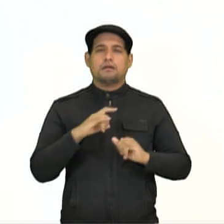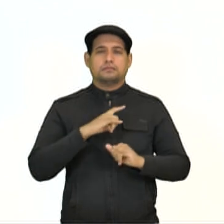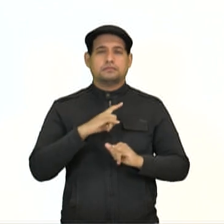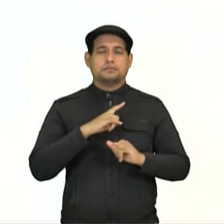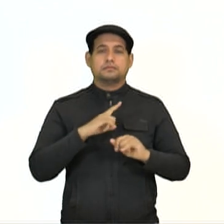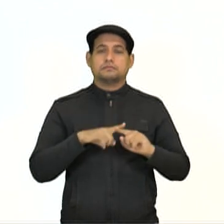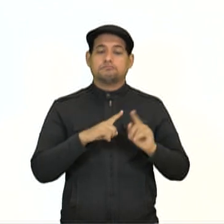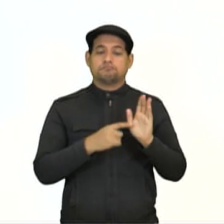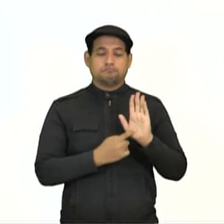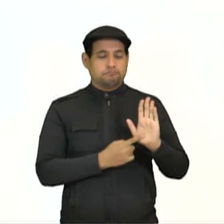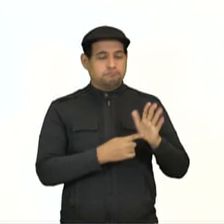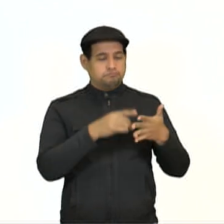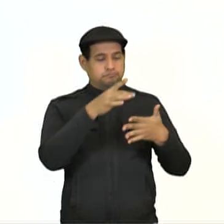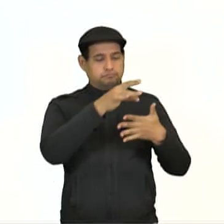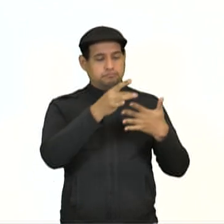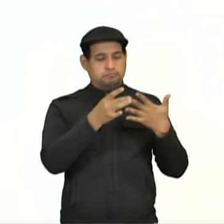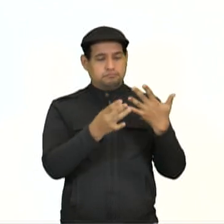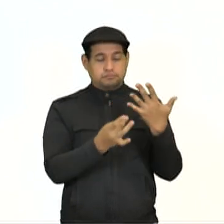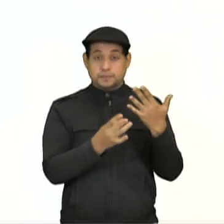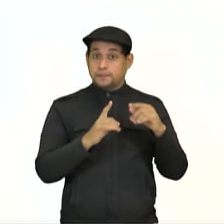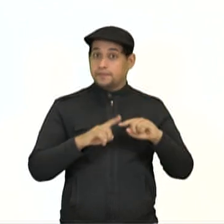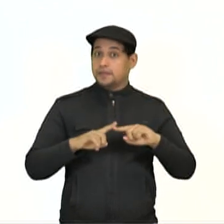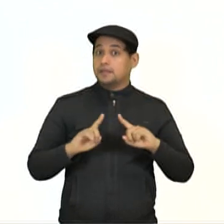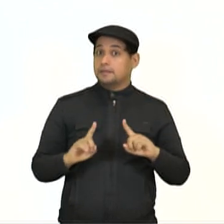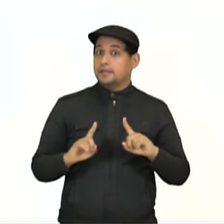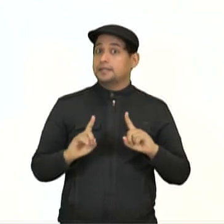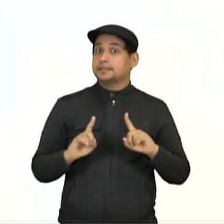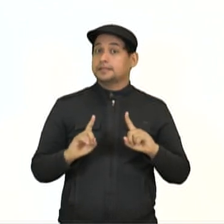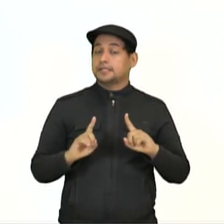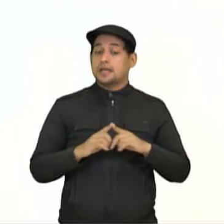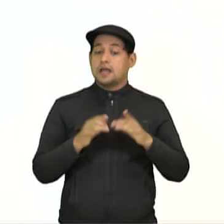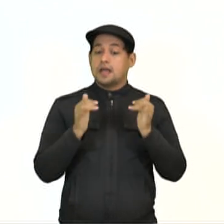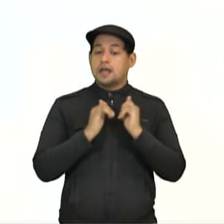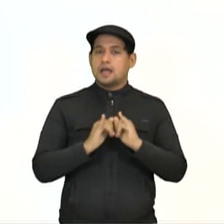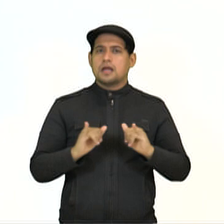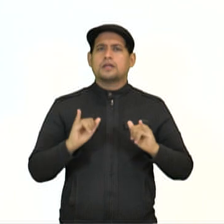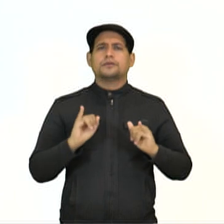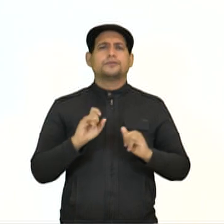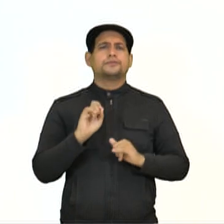informações específicas, porém em anúncios